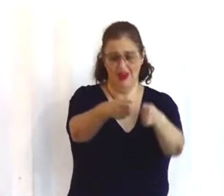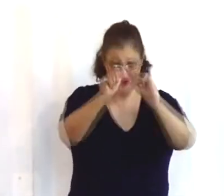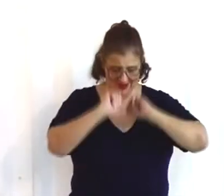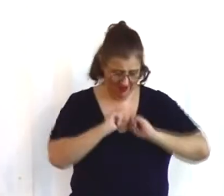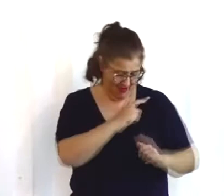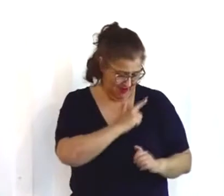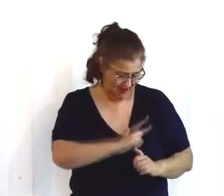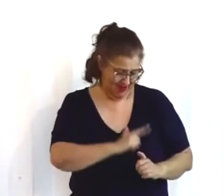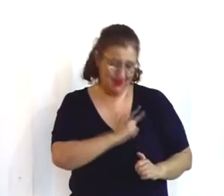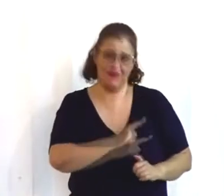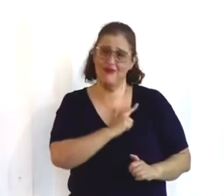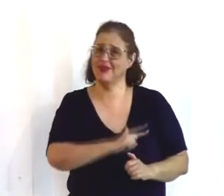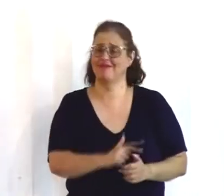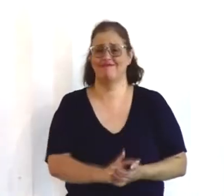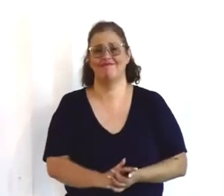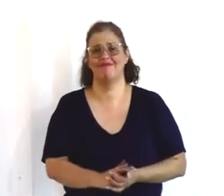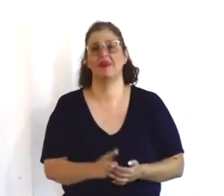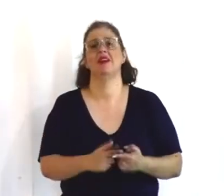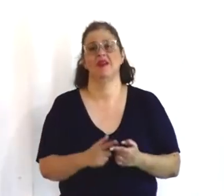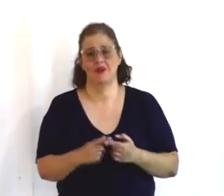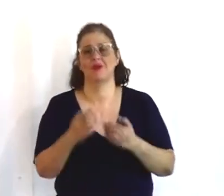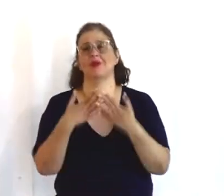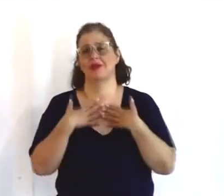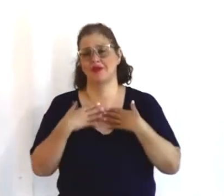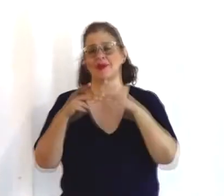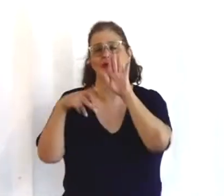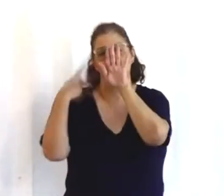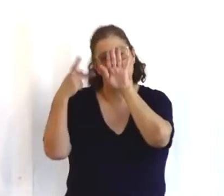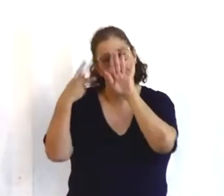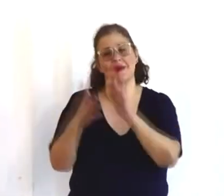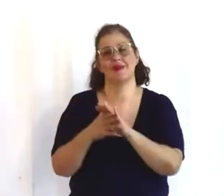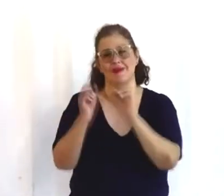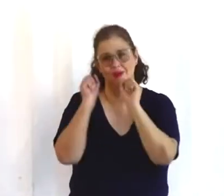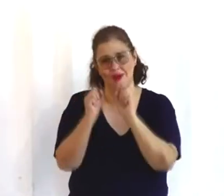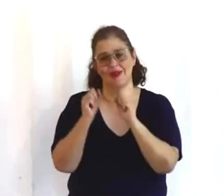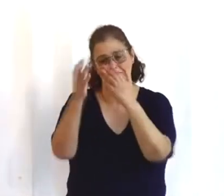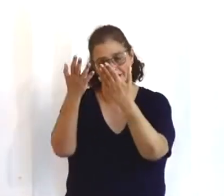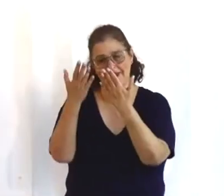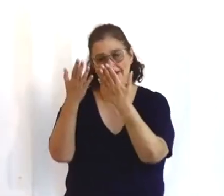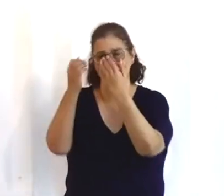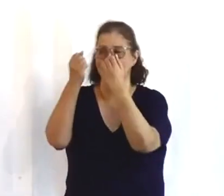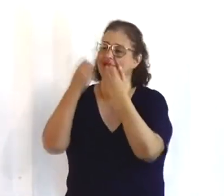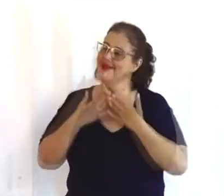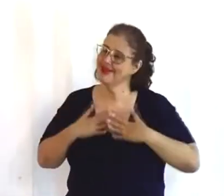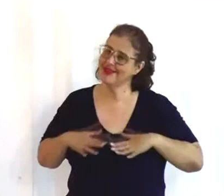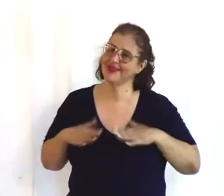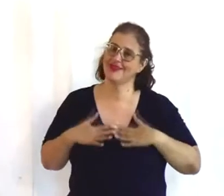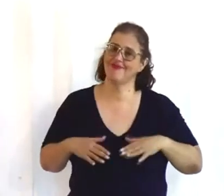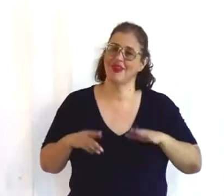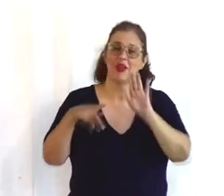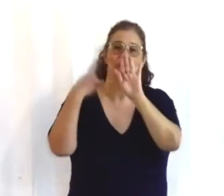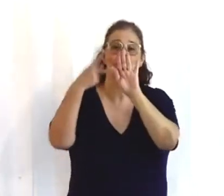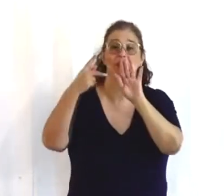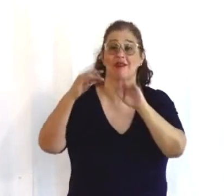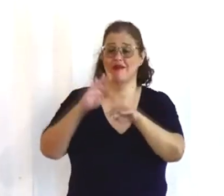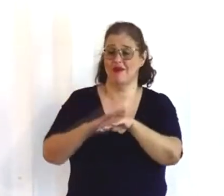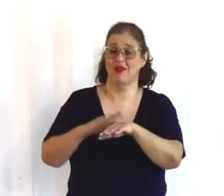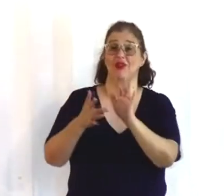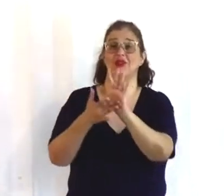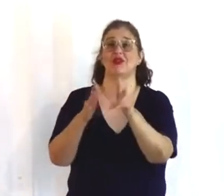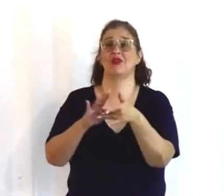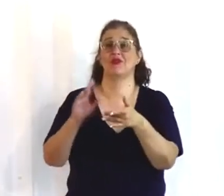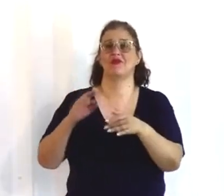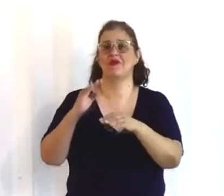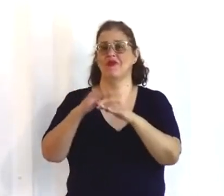podemos descansar nessas benditas promessas que aprenderemos nesta manhã, promessas do vencedor dos vencedores. Aí quando vamos ao